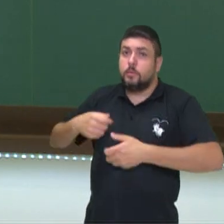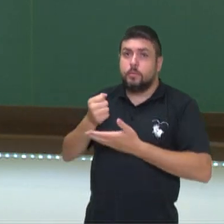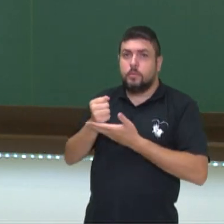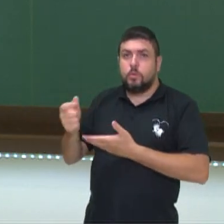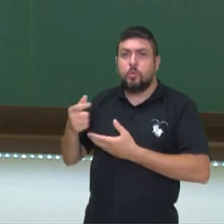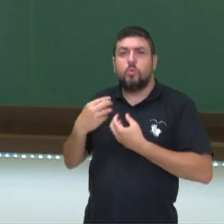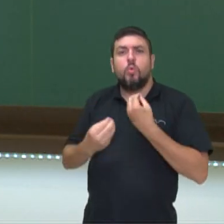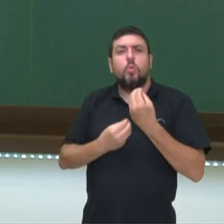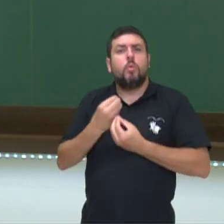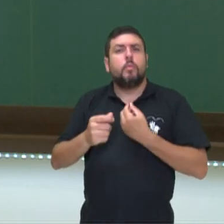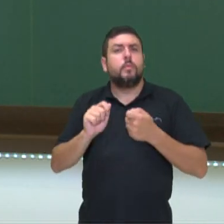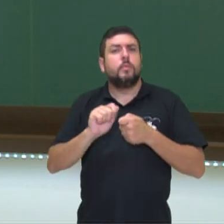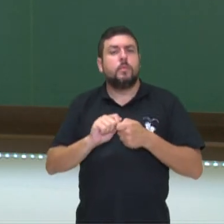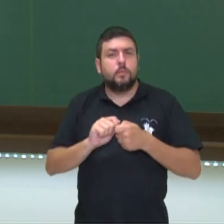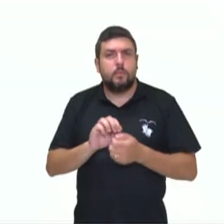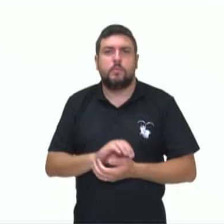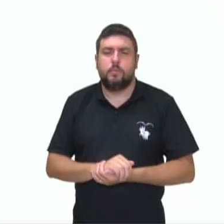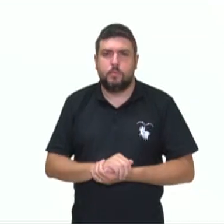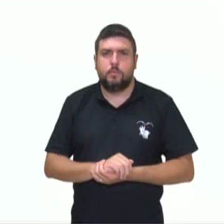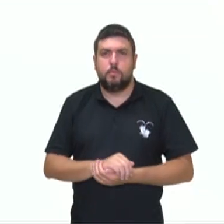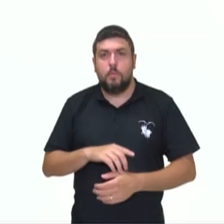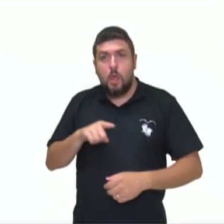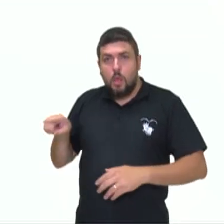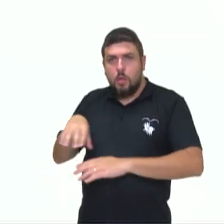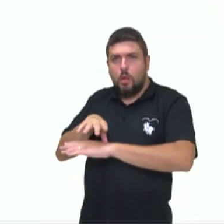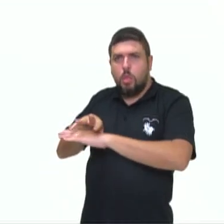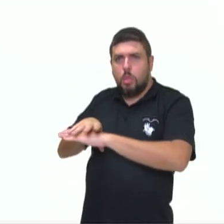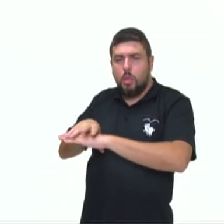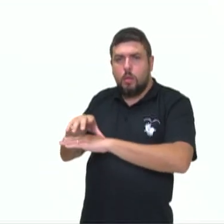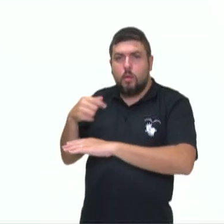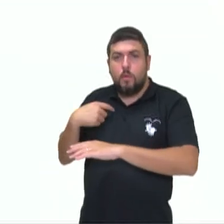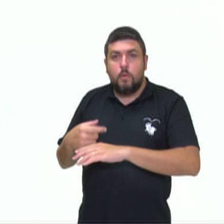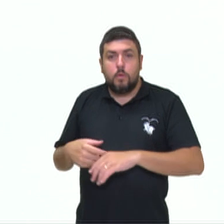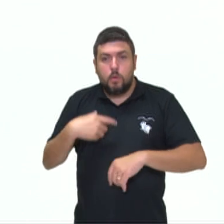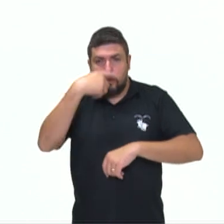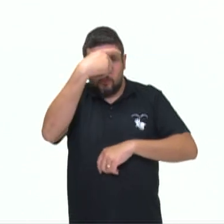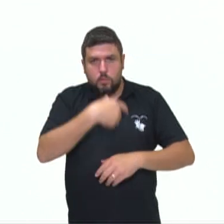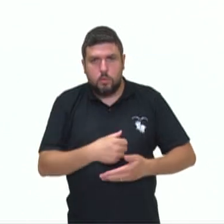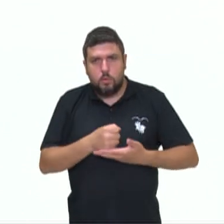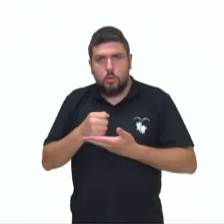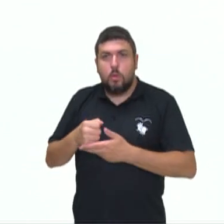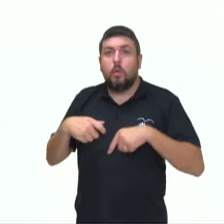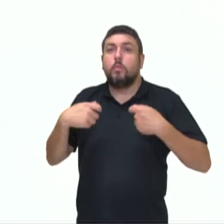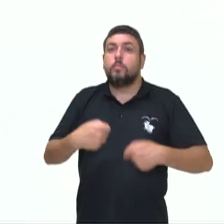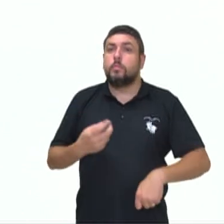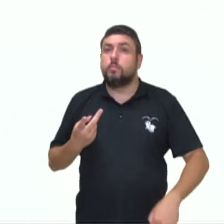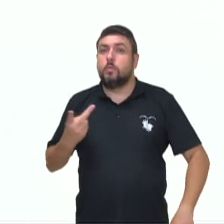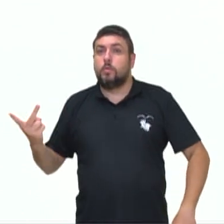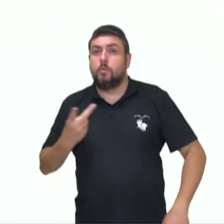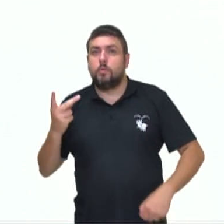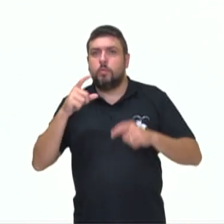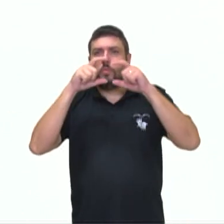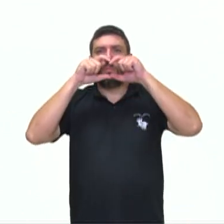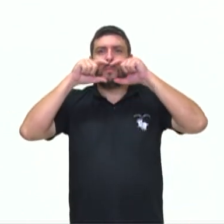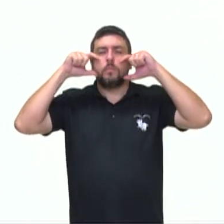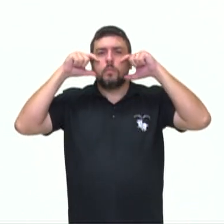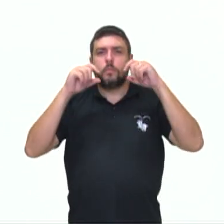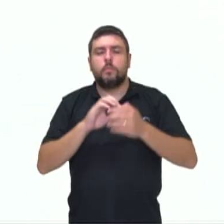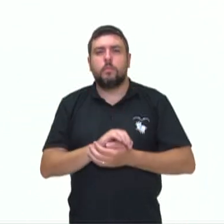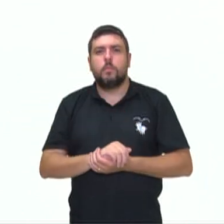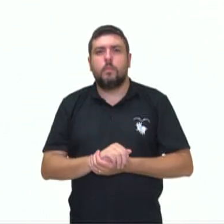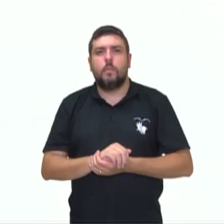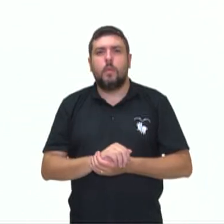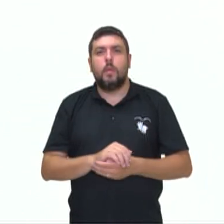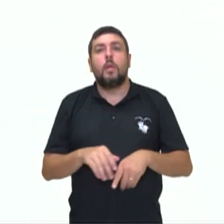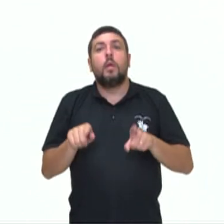ajuda, como é que eu vou fazer? O doente e seu ajudante têm que usar máscara. O